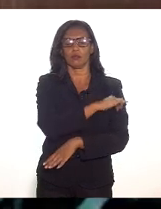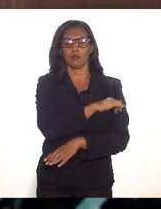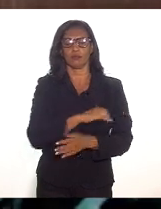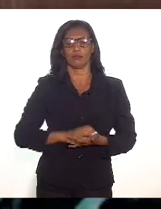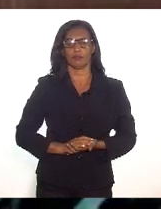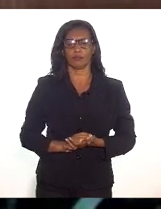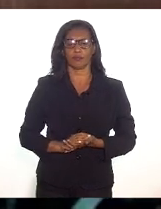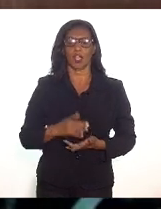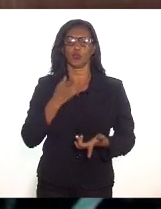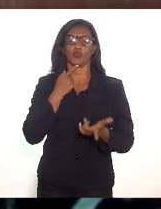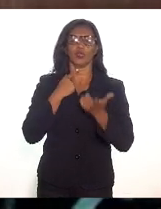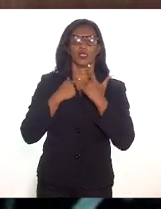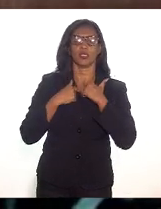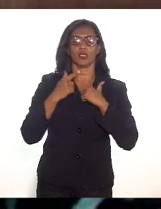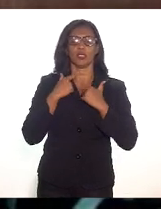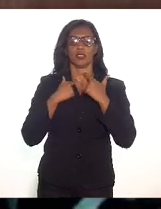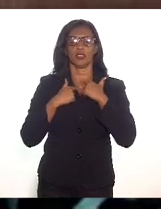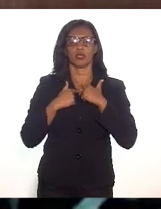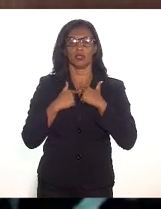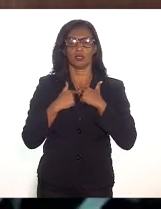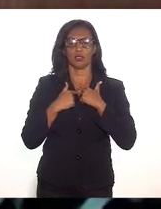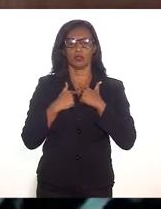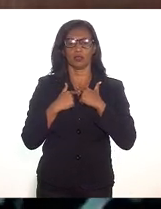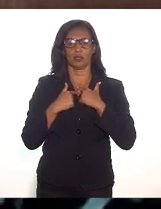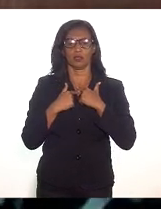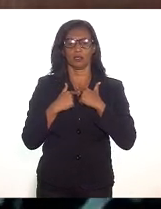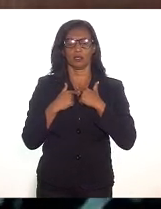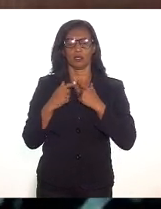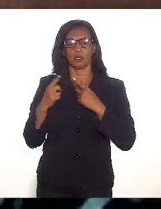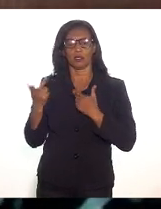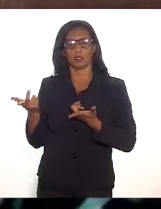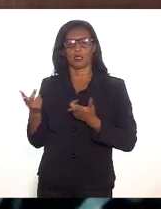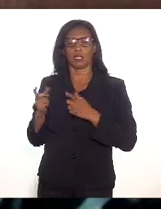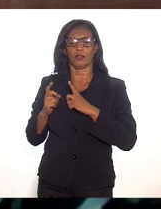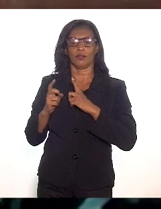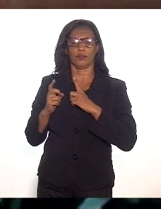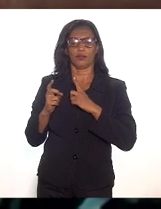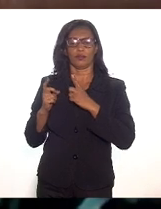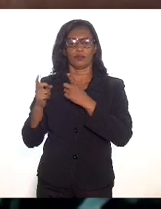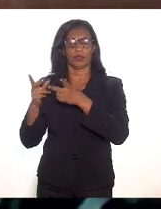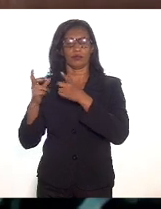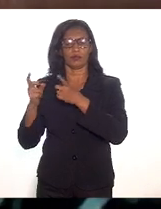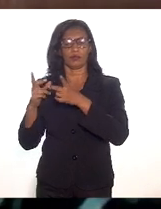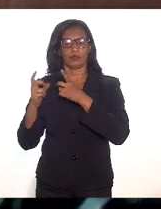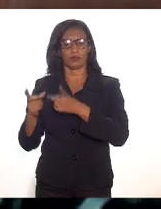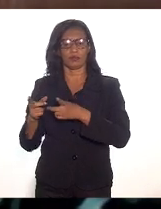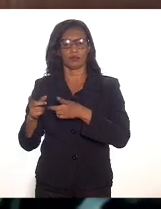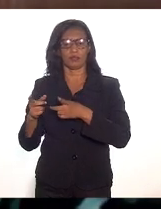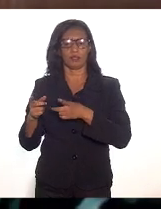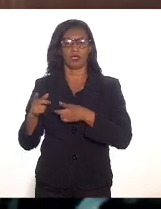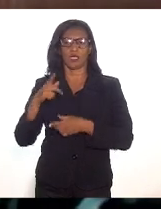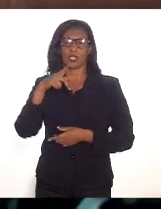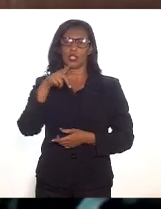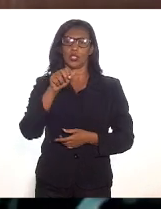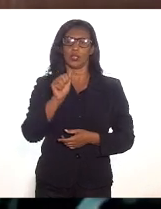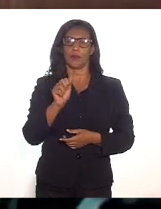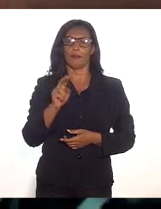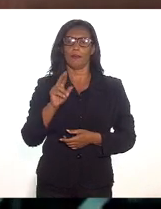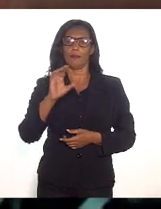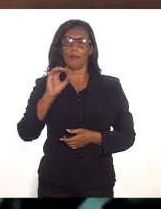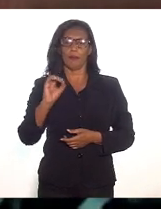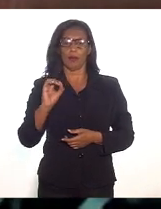aos desejos da sanha privatista e entreguista de Paulo Guedes,